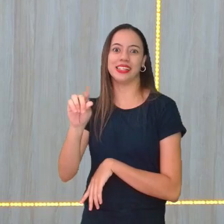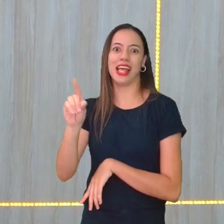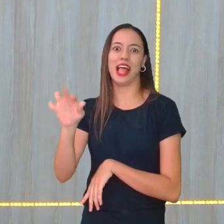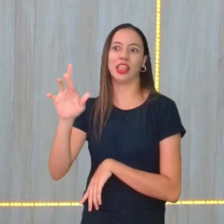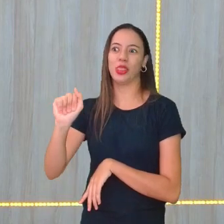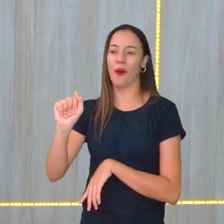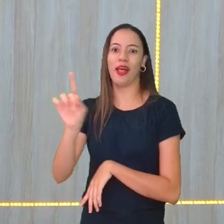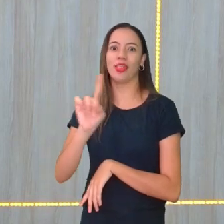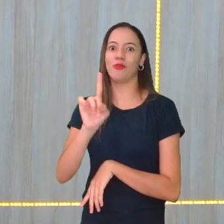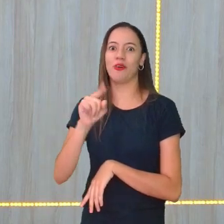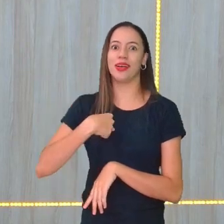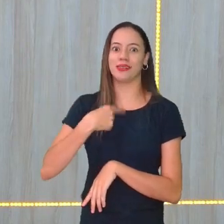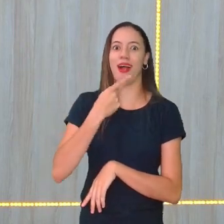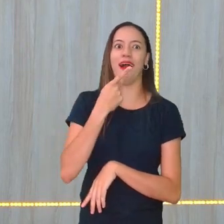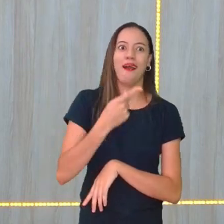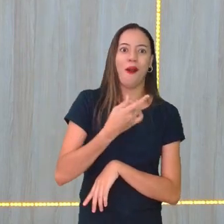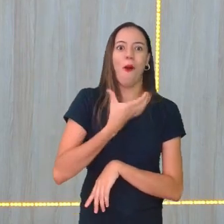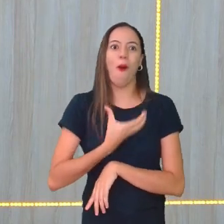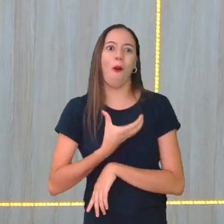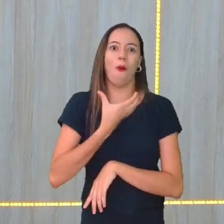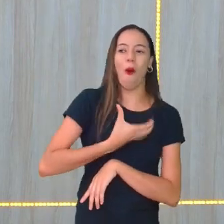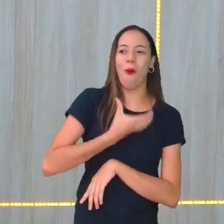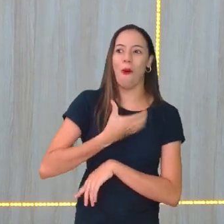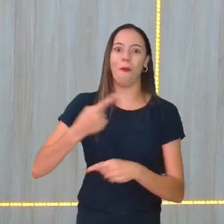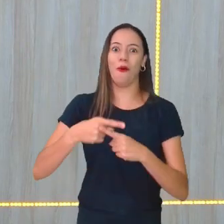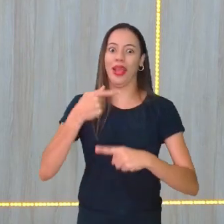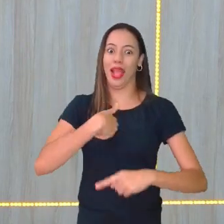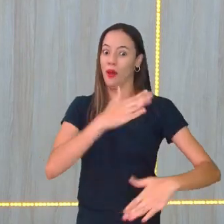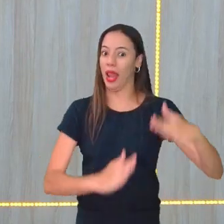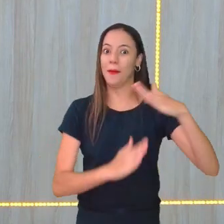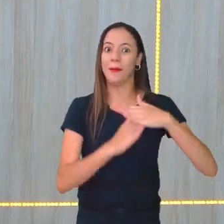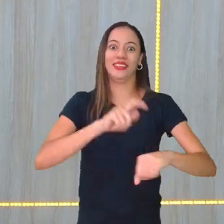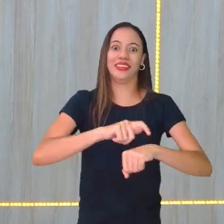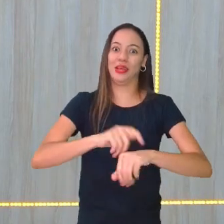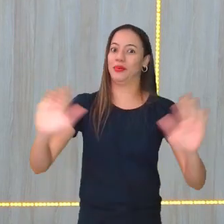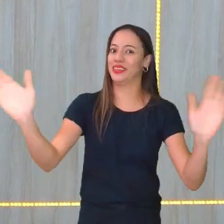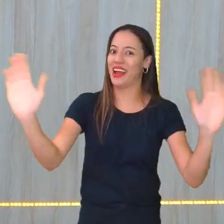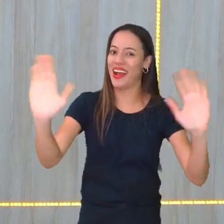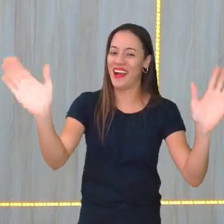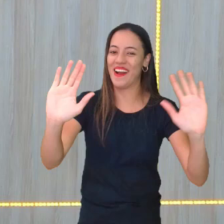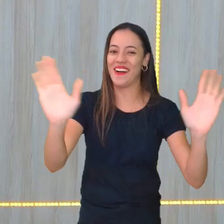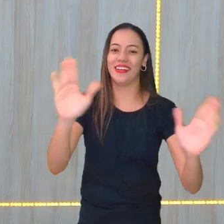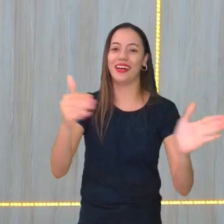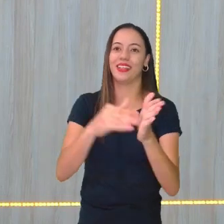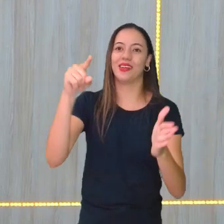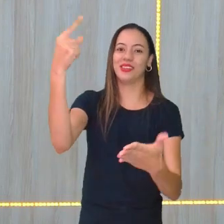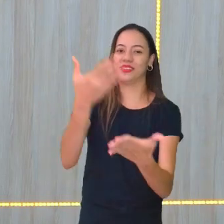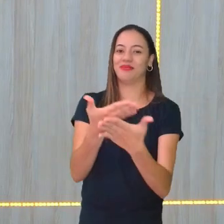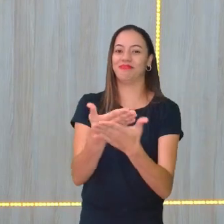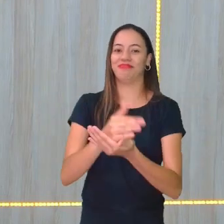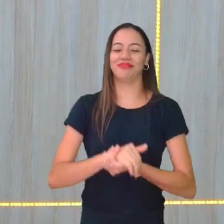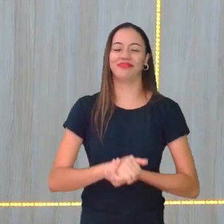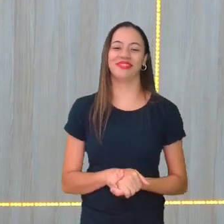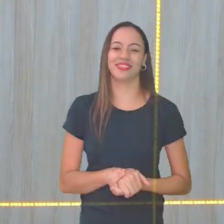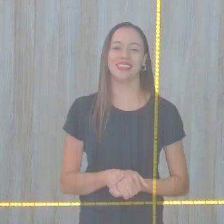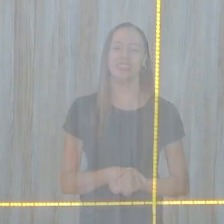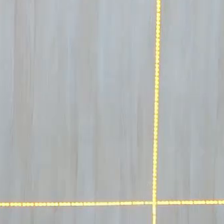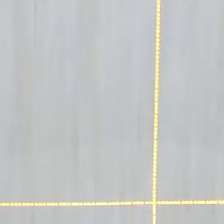fazer para mim ho, ho, ho, porque eu estourei o tempo. Tchau, tchau, gente, é isso. Até a próxima aula.